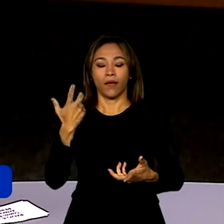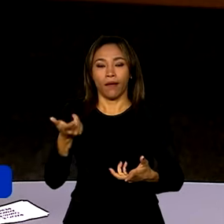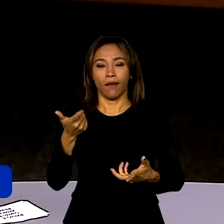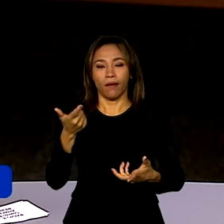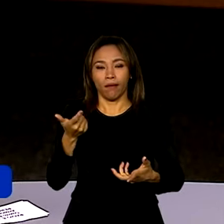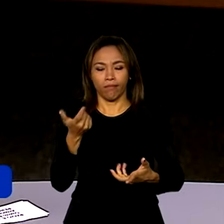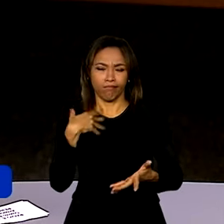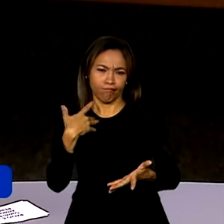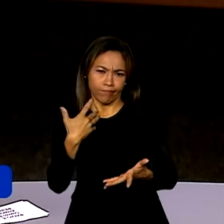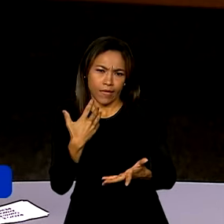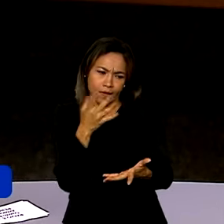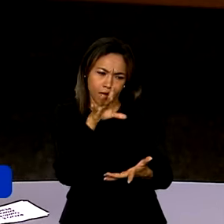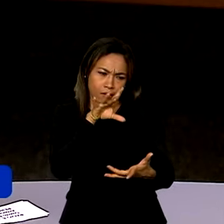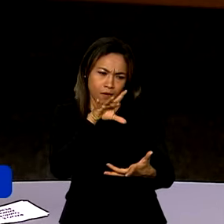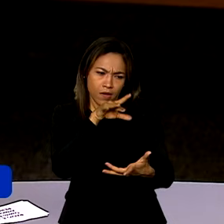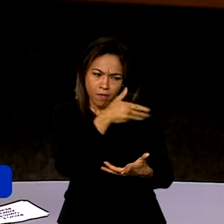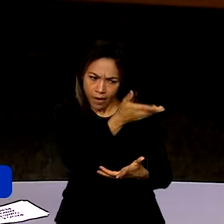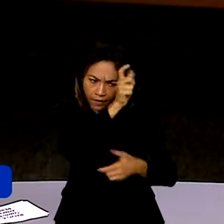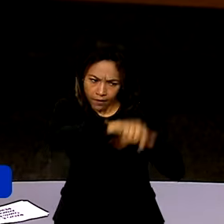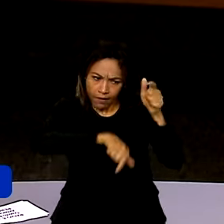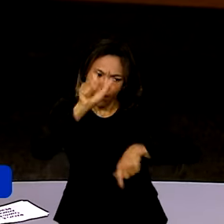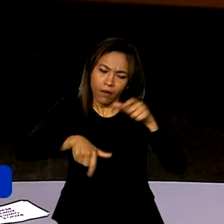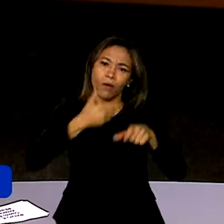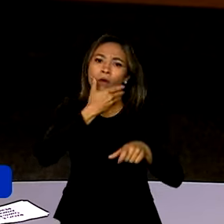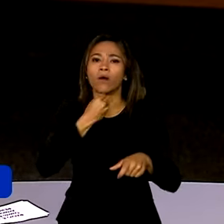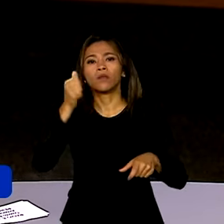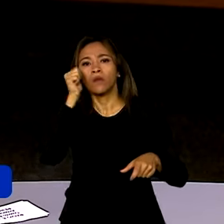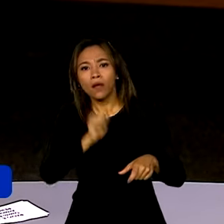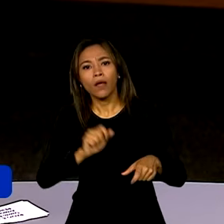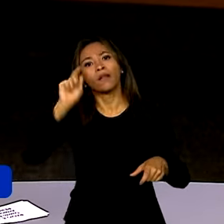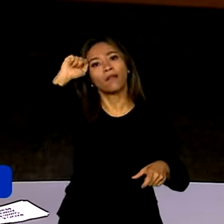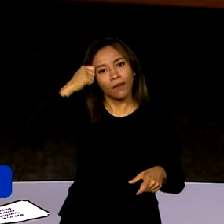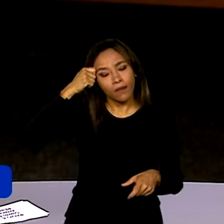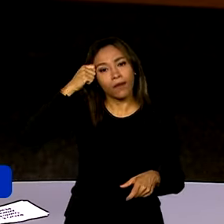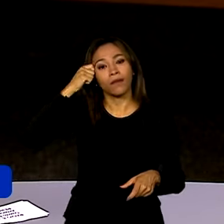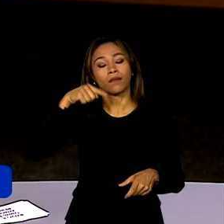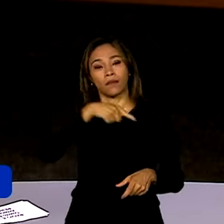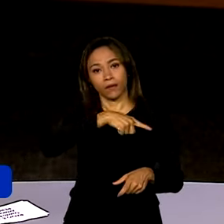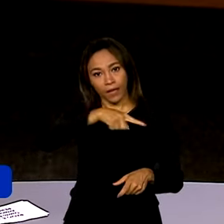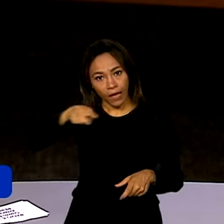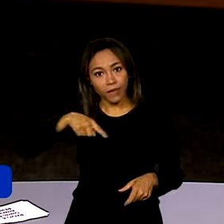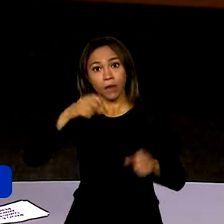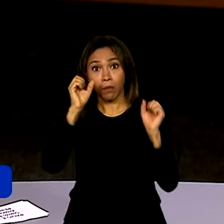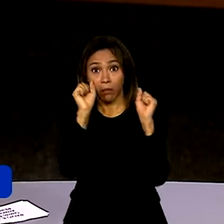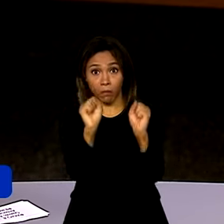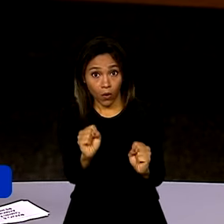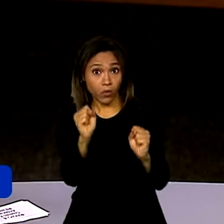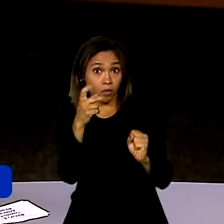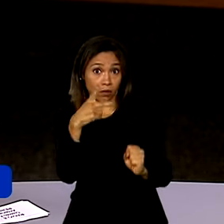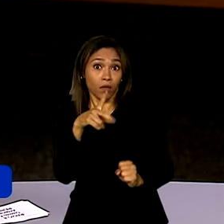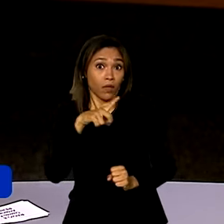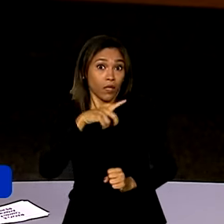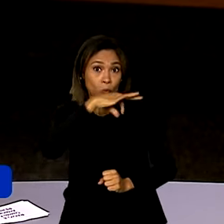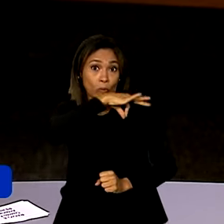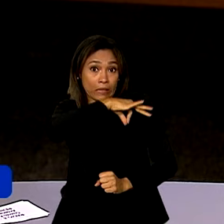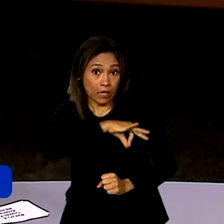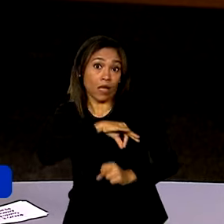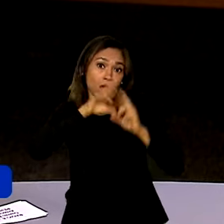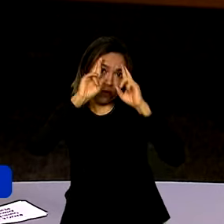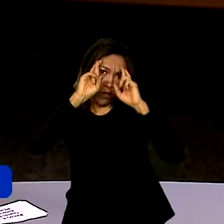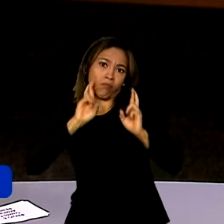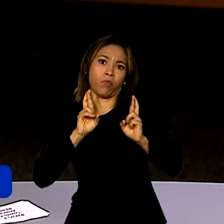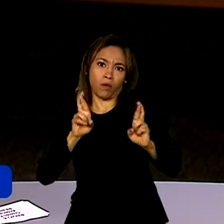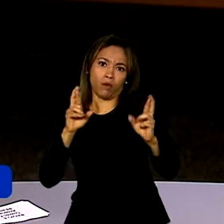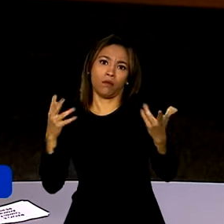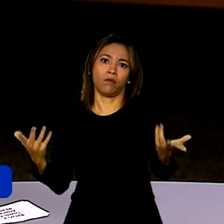trabalhadores e trabalhadoras, incluindo aí os trabalhadores negros e as trabalhadoras negras, possam ter um salário digno, possam ter condições